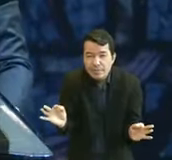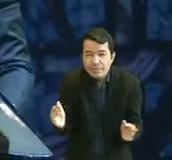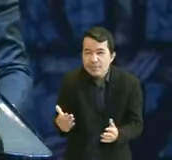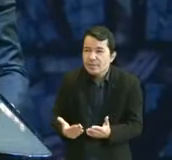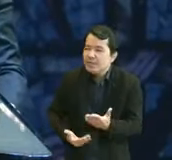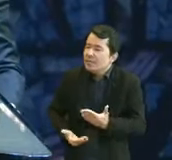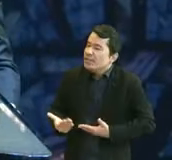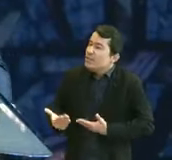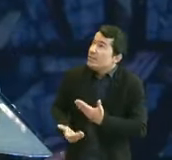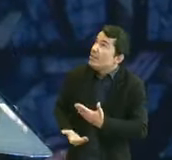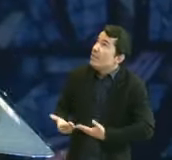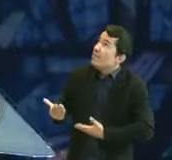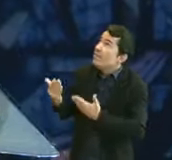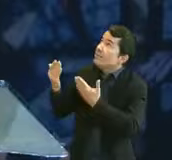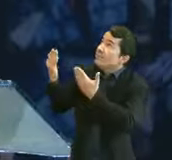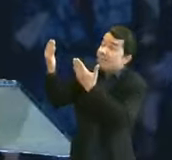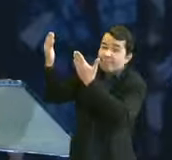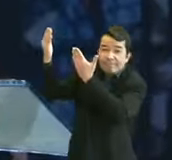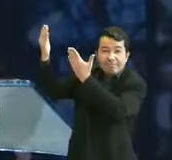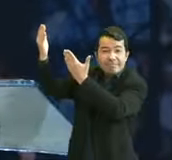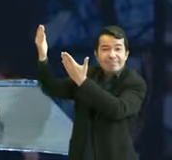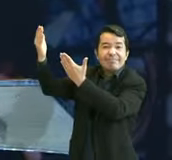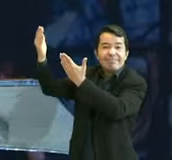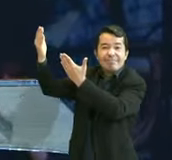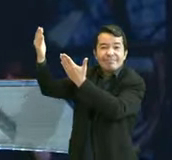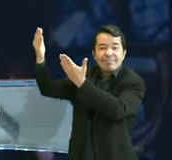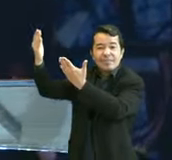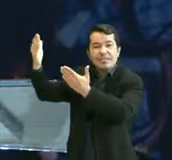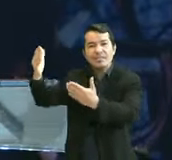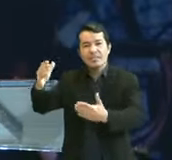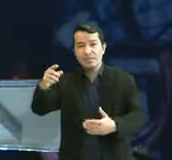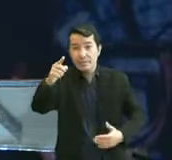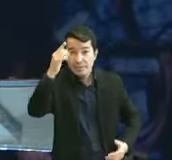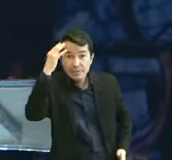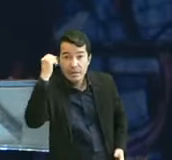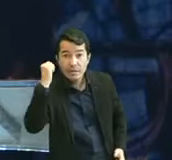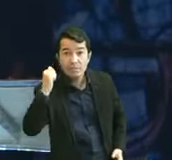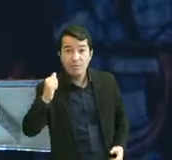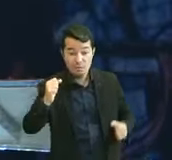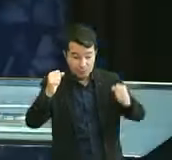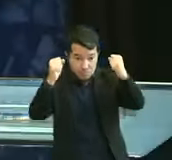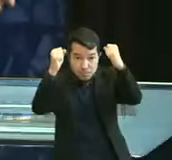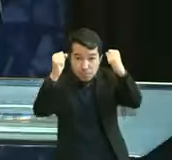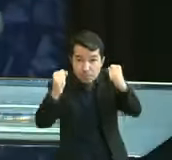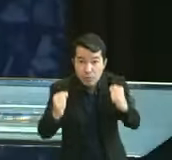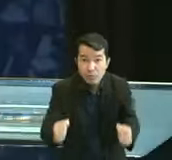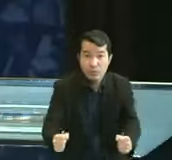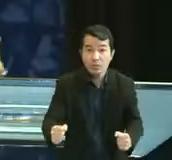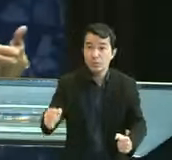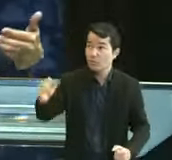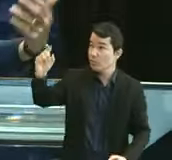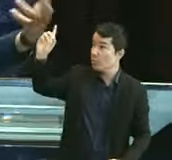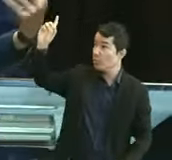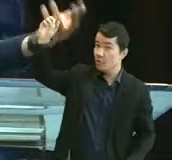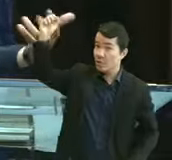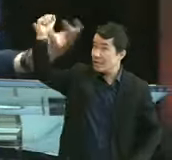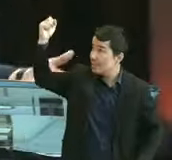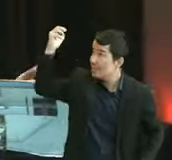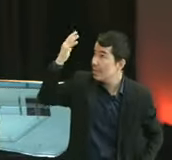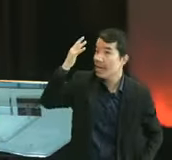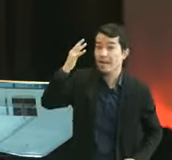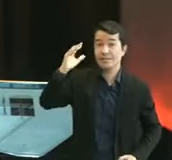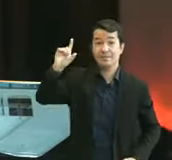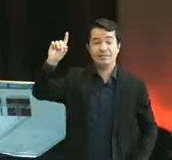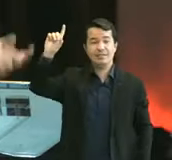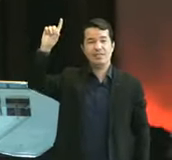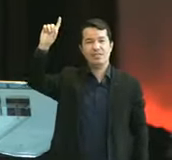mesas. Os poderes de Deus, as graças do Senhor não são divididas para